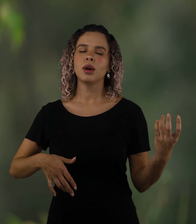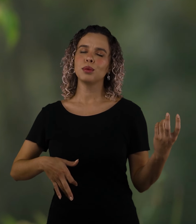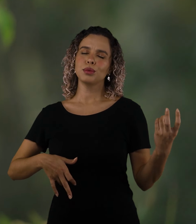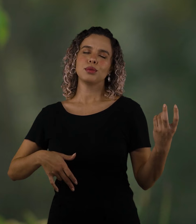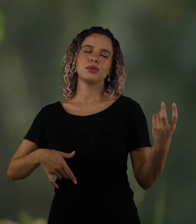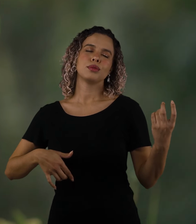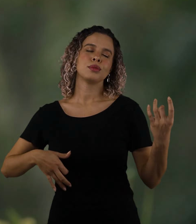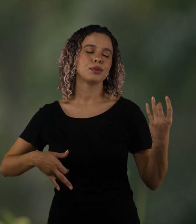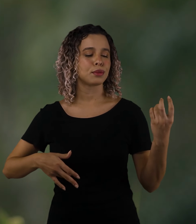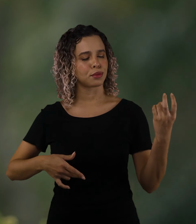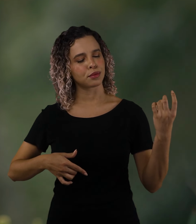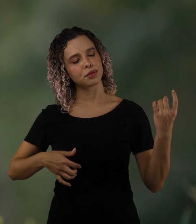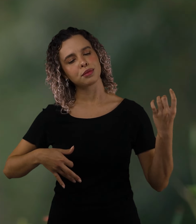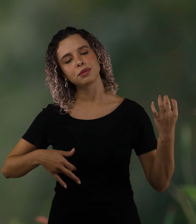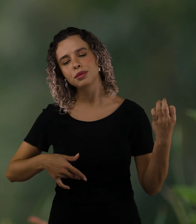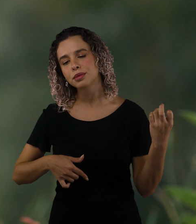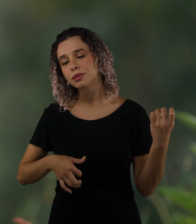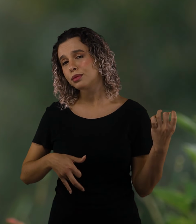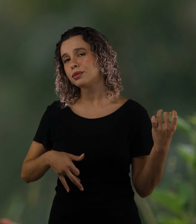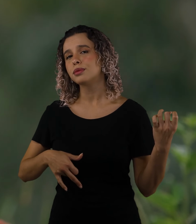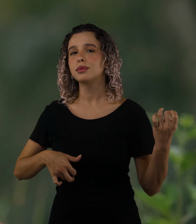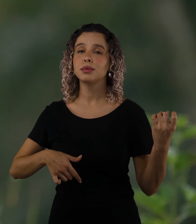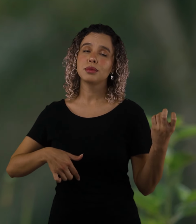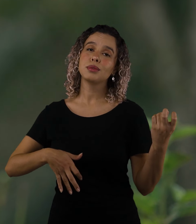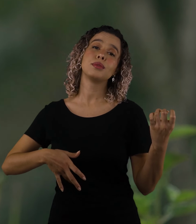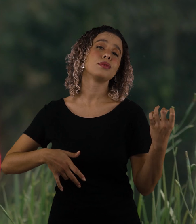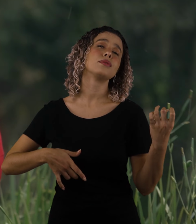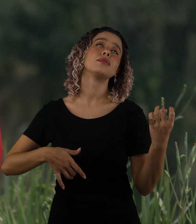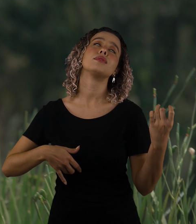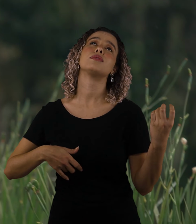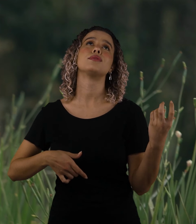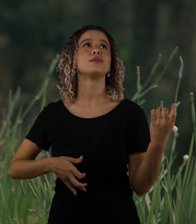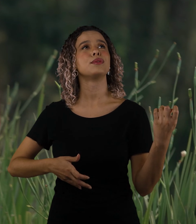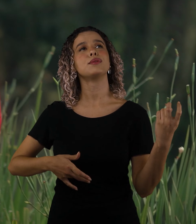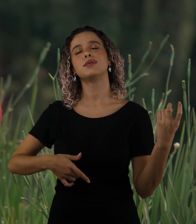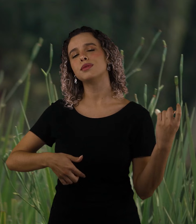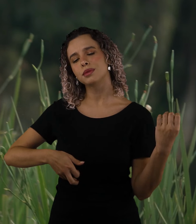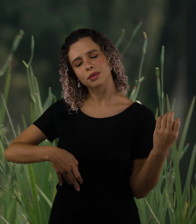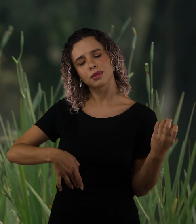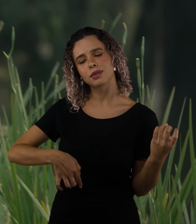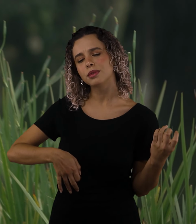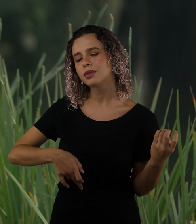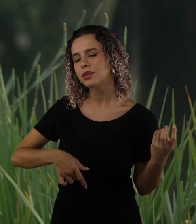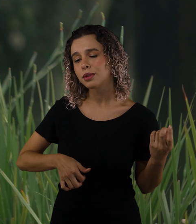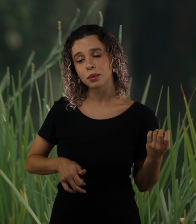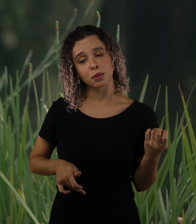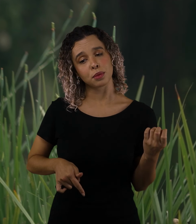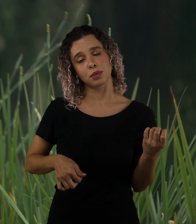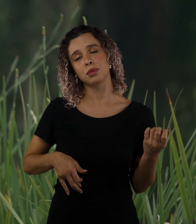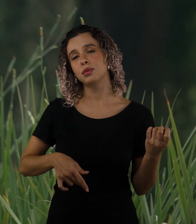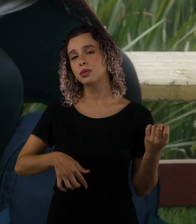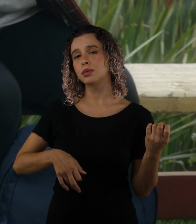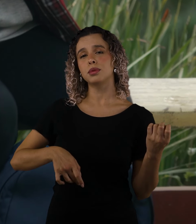rosa. Entre galhos com folhas verdes, uma escultura de Buda. Tô sentada em um banco ao lado